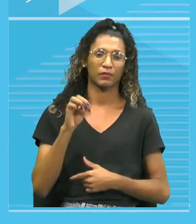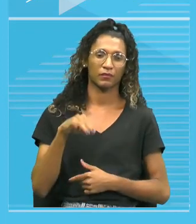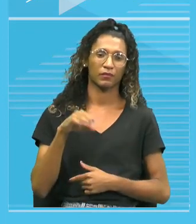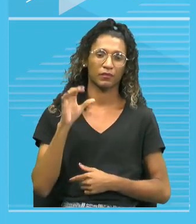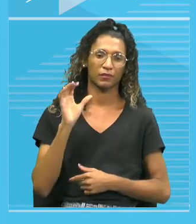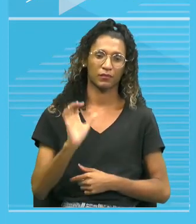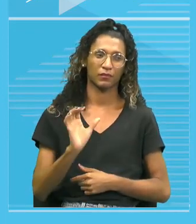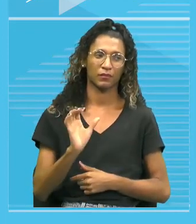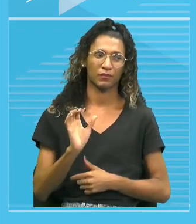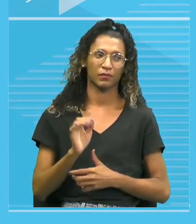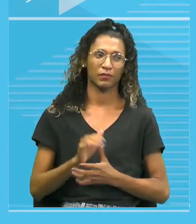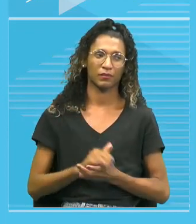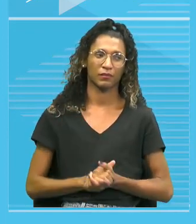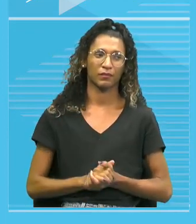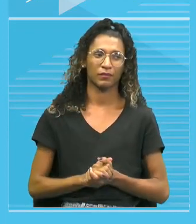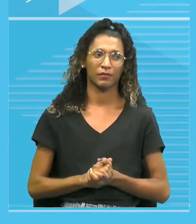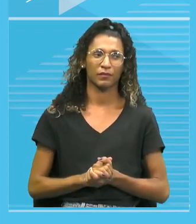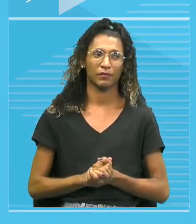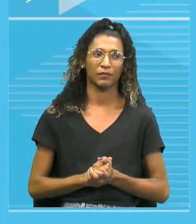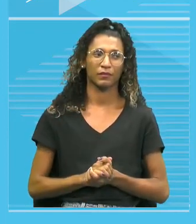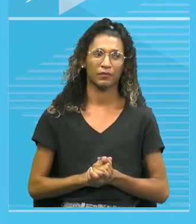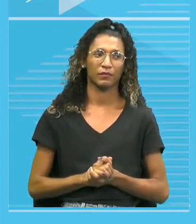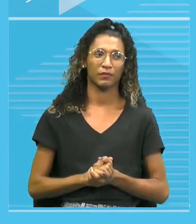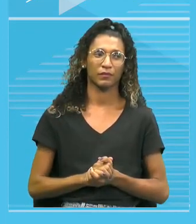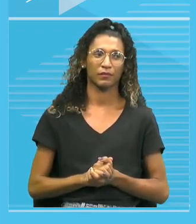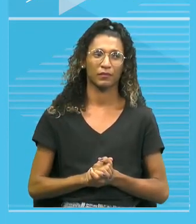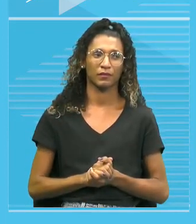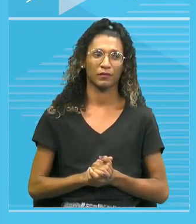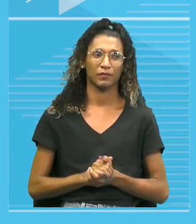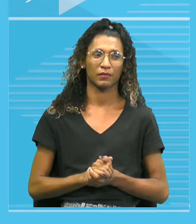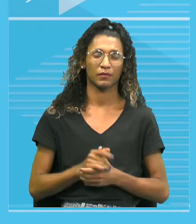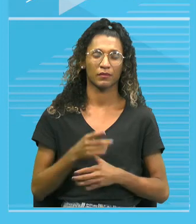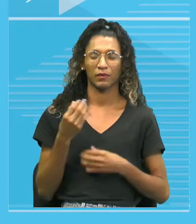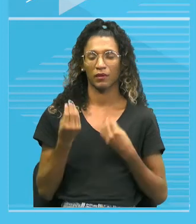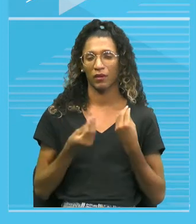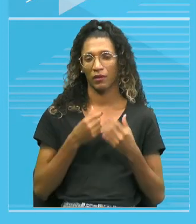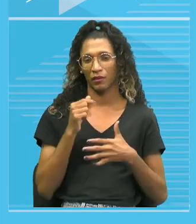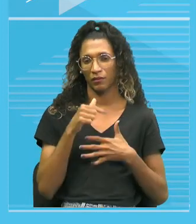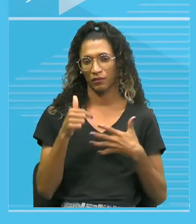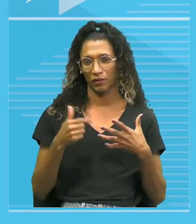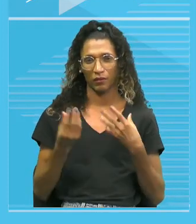IMC maior que 25 é classificado de que forma? Excesso de peso.